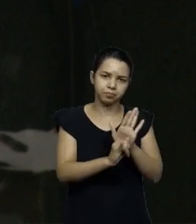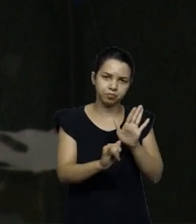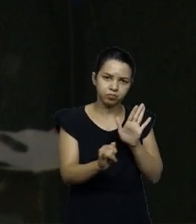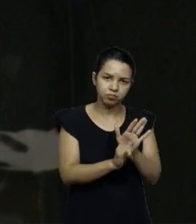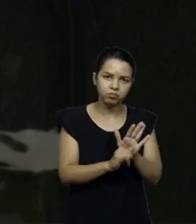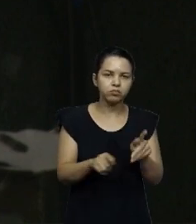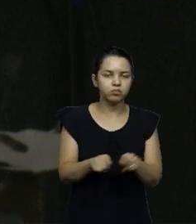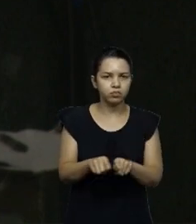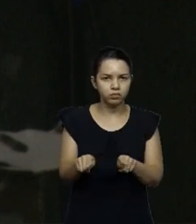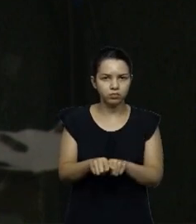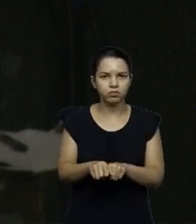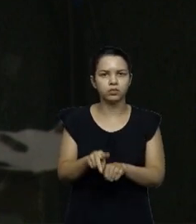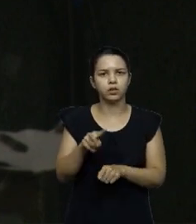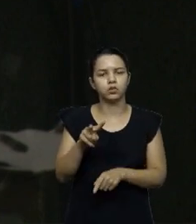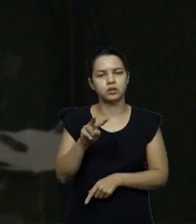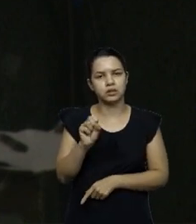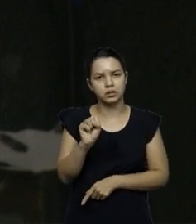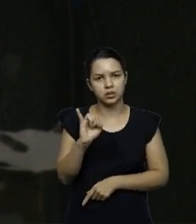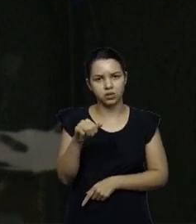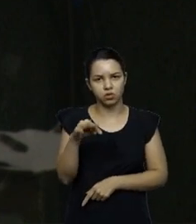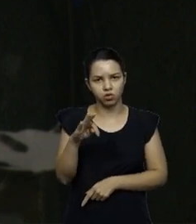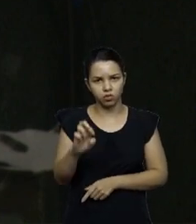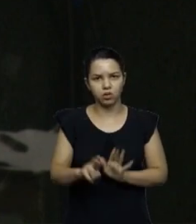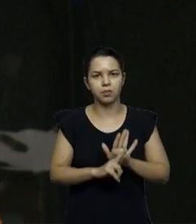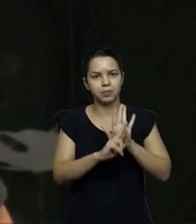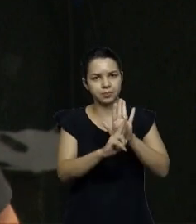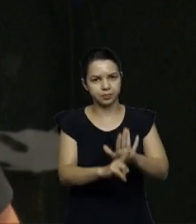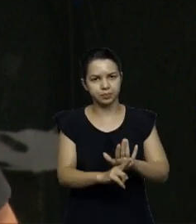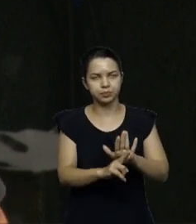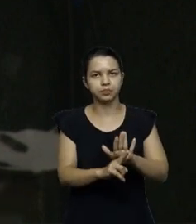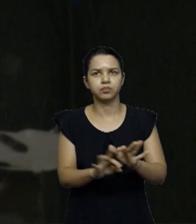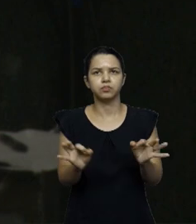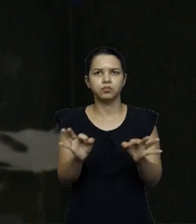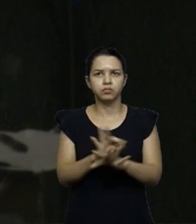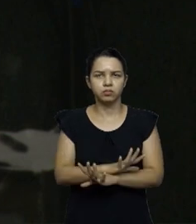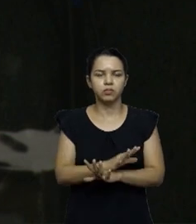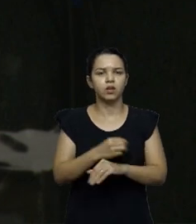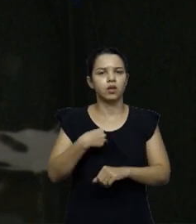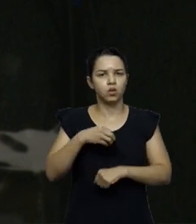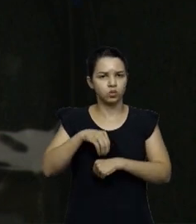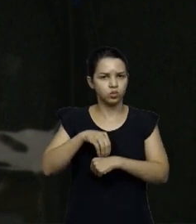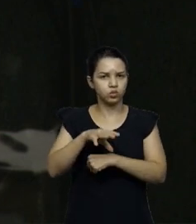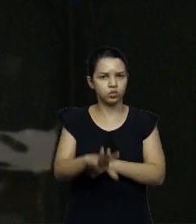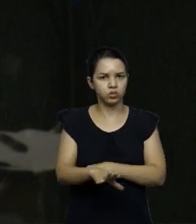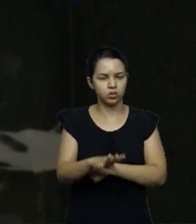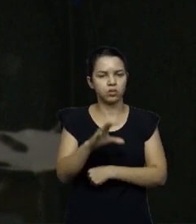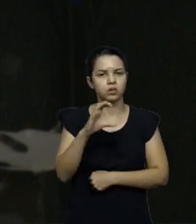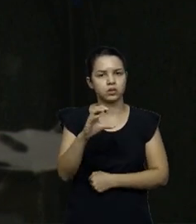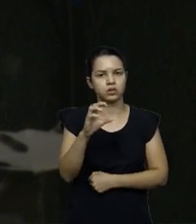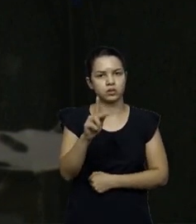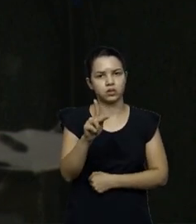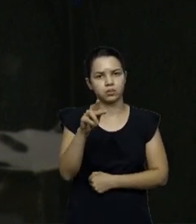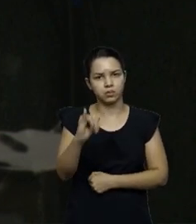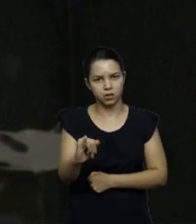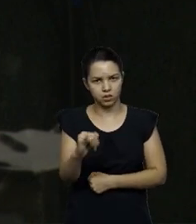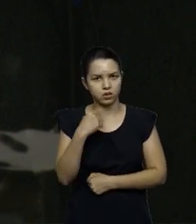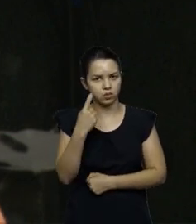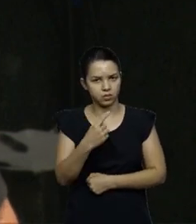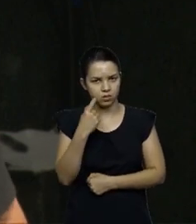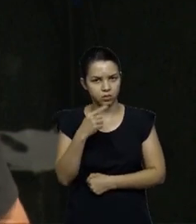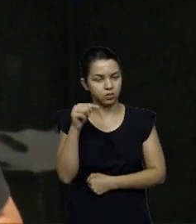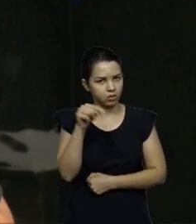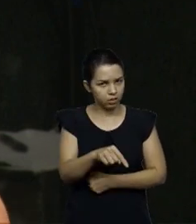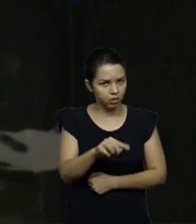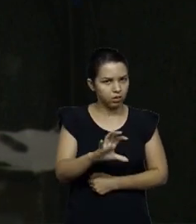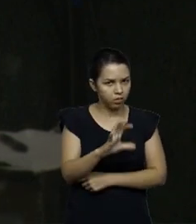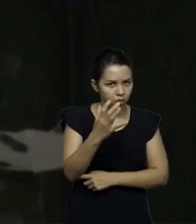ninguém melhor que os indi para representar E para finalizar Deixo aqui a sugestão de uma CPI deputada não sobre esse